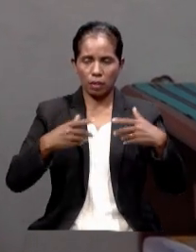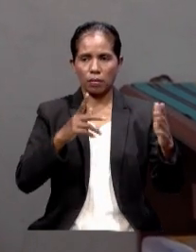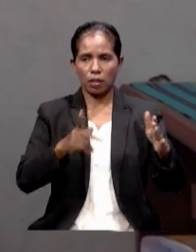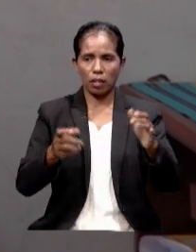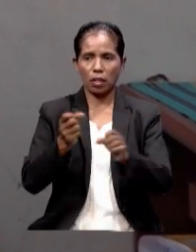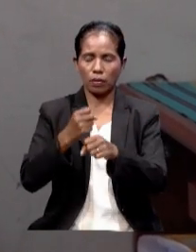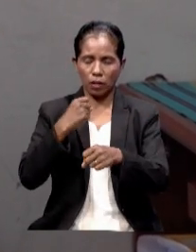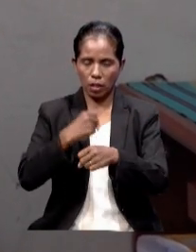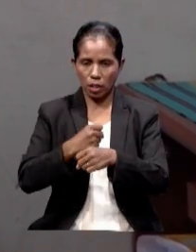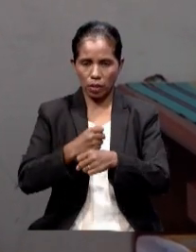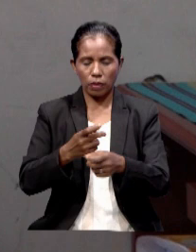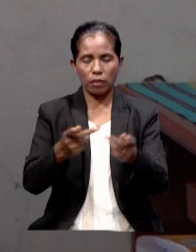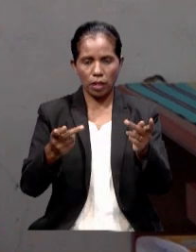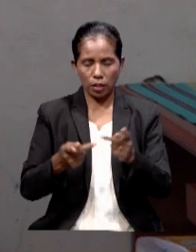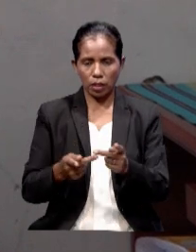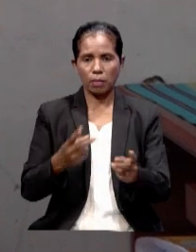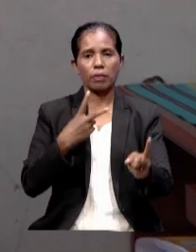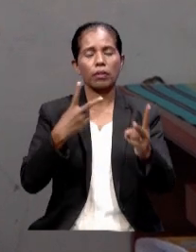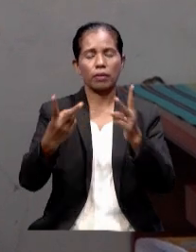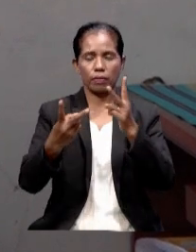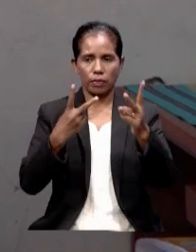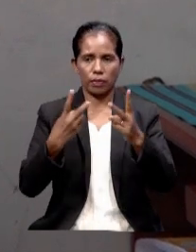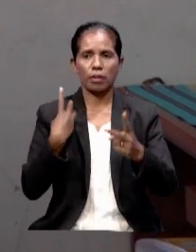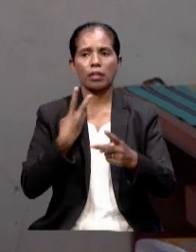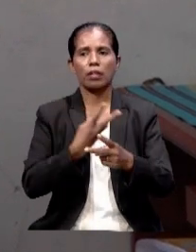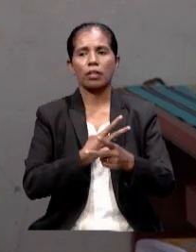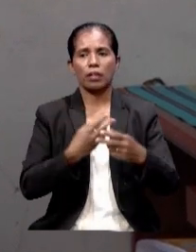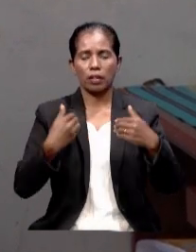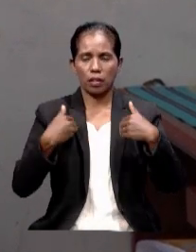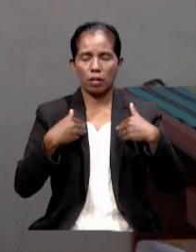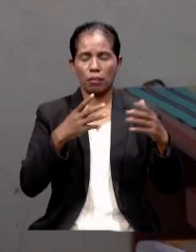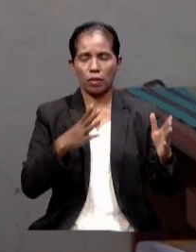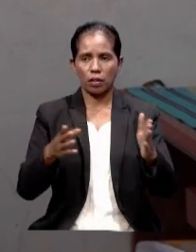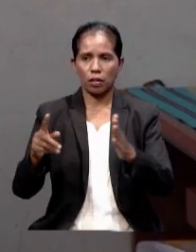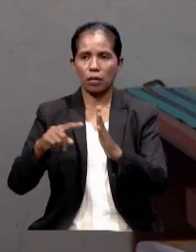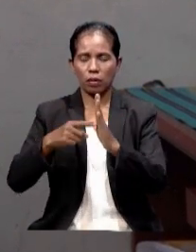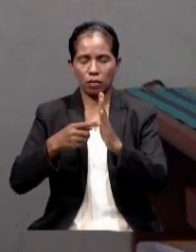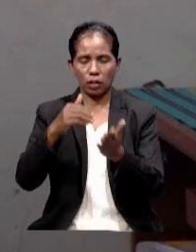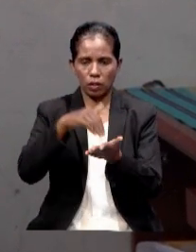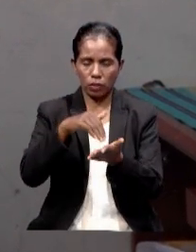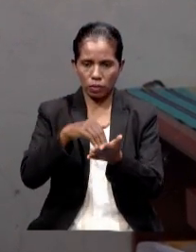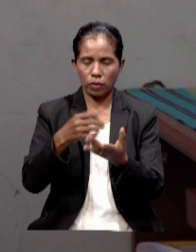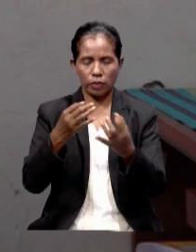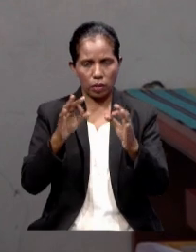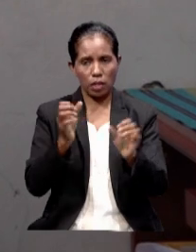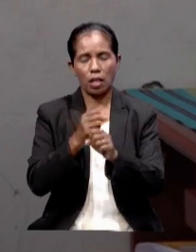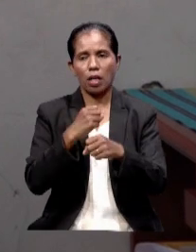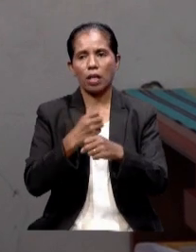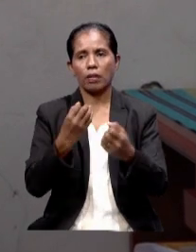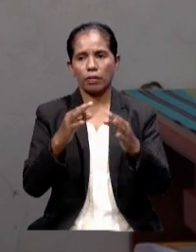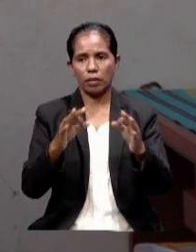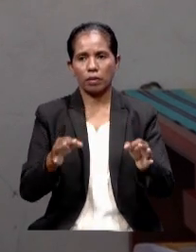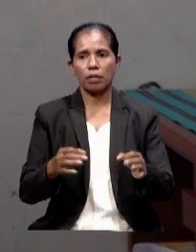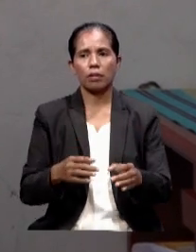porto turístico. Então, há um processo de rachotiana estudo viabilidade, rachotiana e remata tiana. Ela